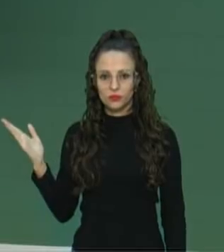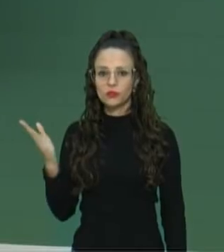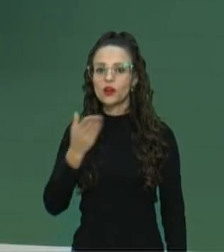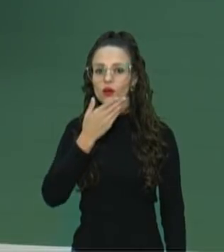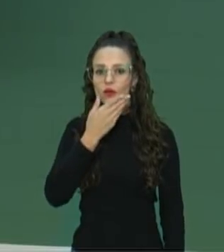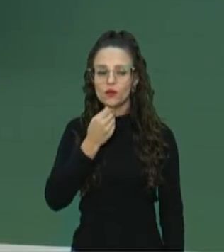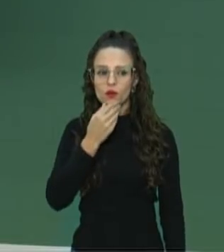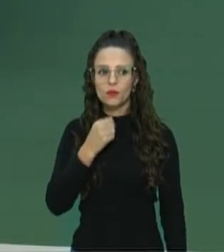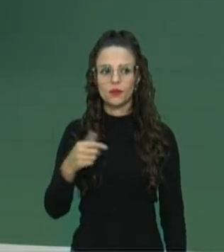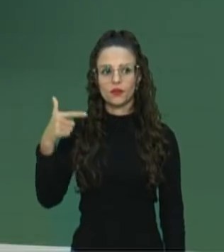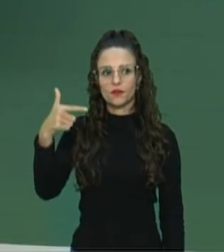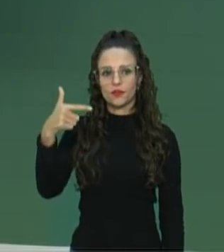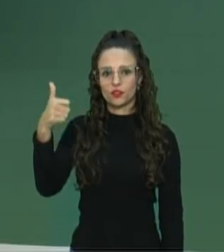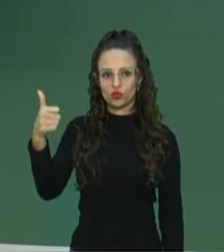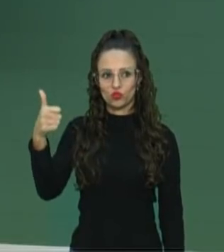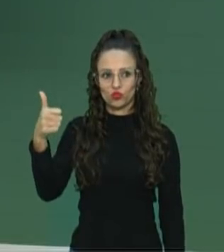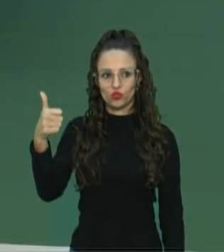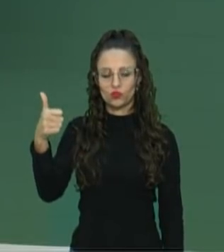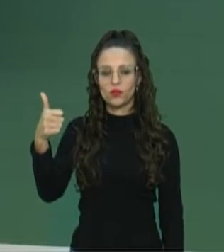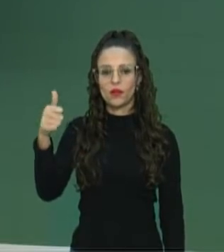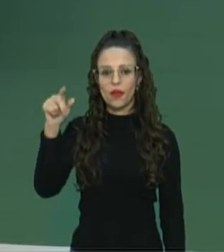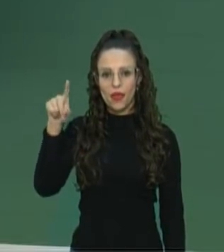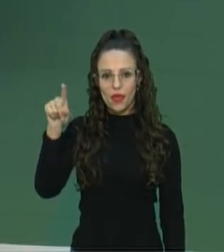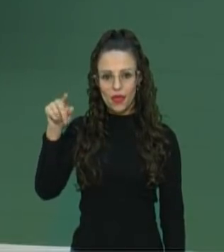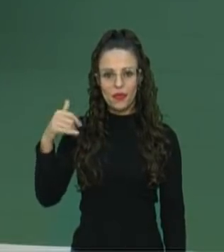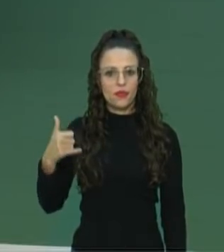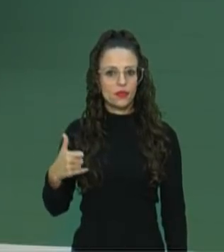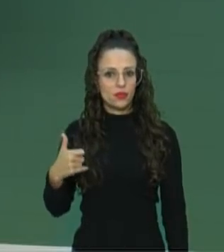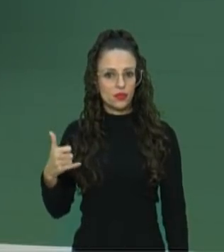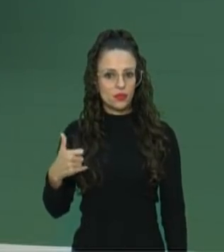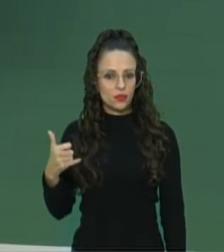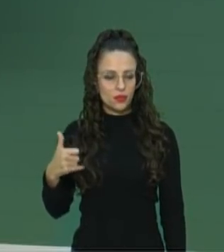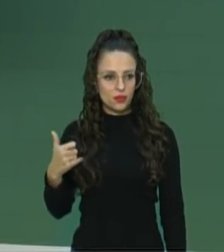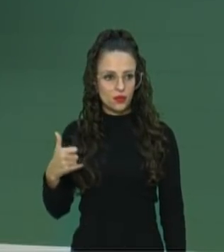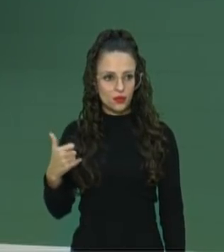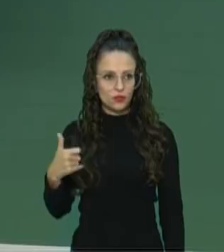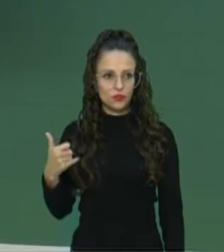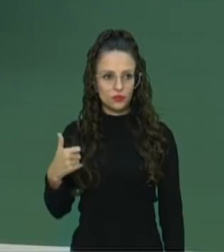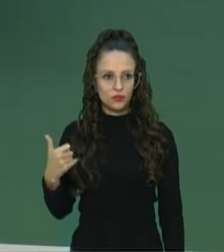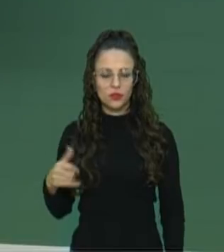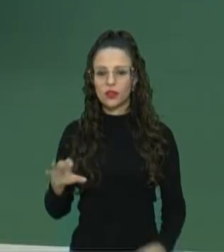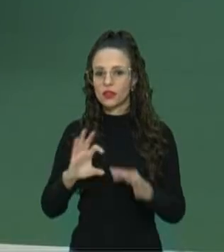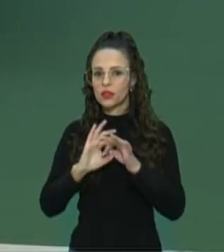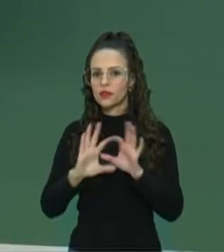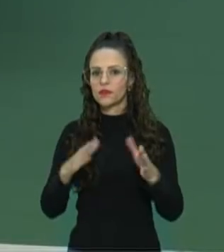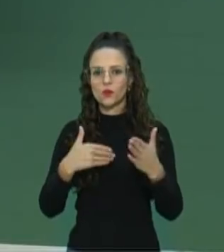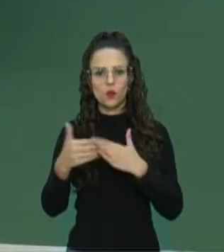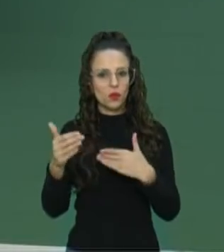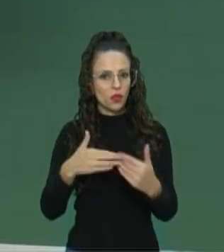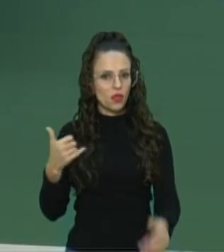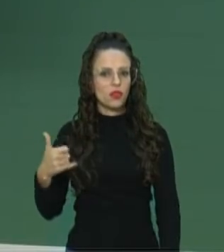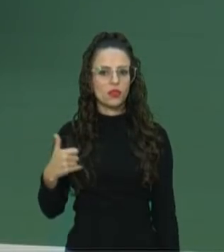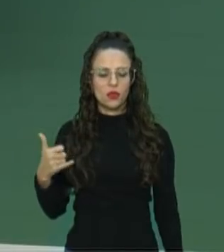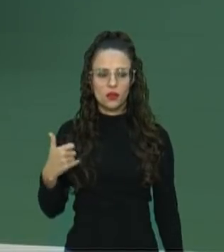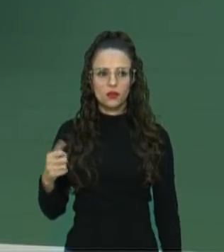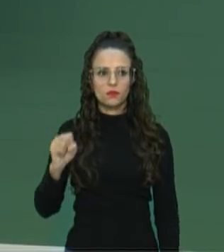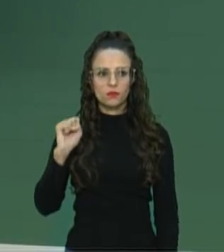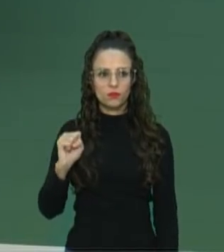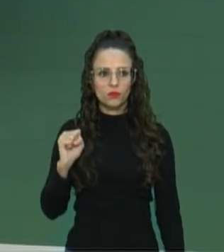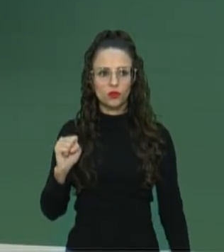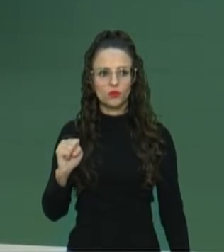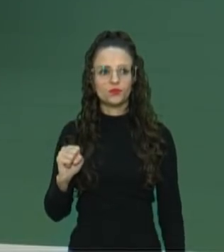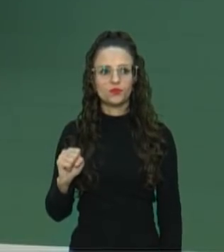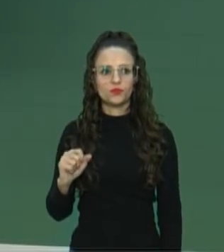sexo, o 21. Dentro do 21, na categoria da CBO, né, é a idade livre. Então pode ser qualquer idade quando está retratado o